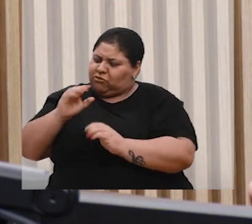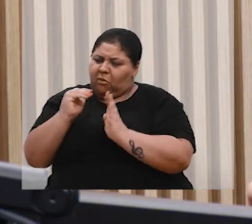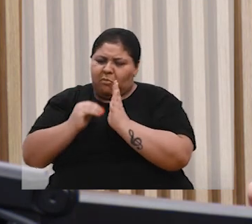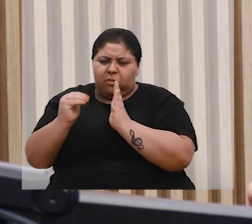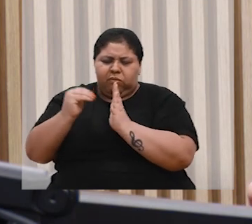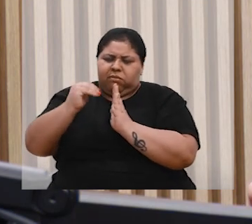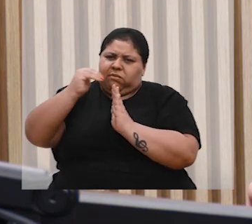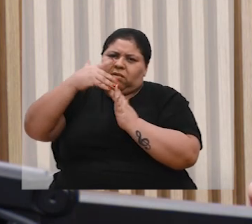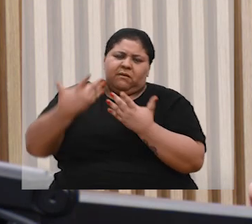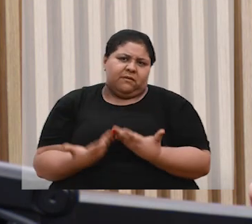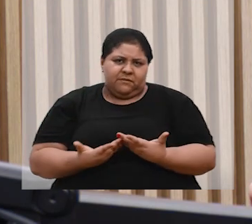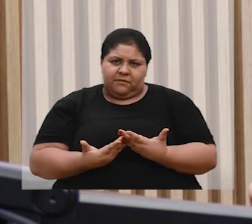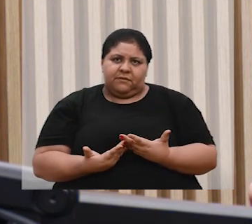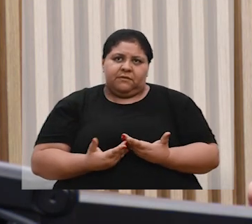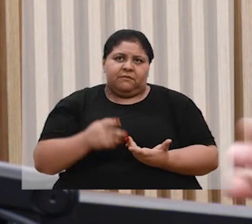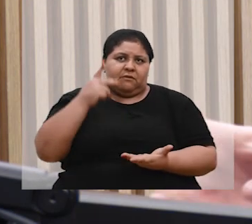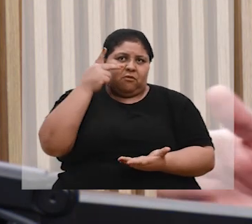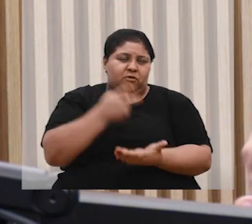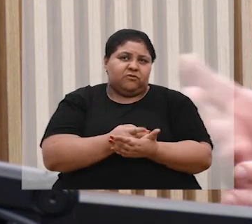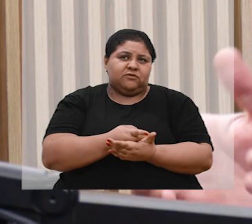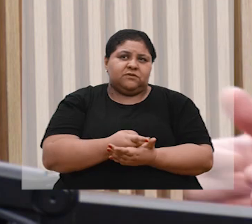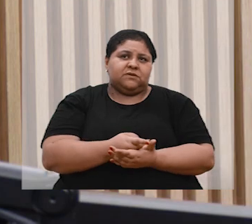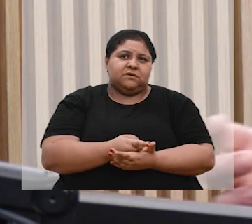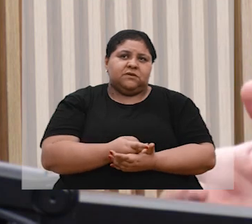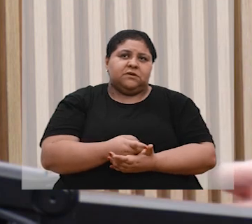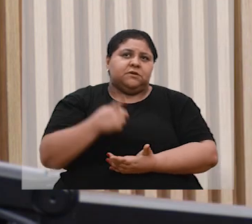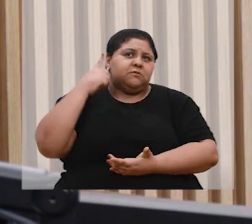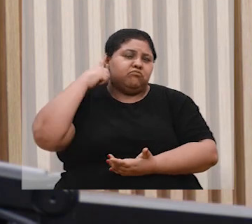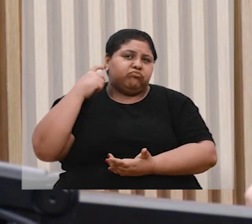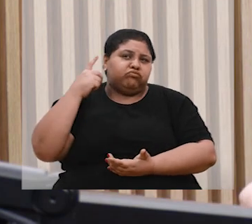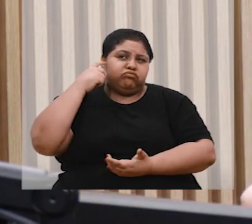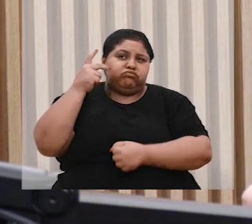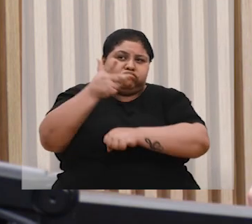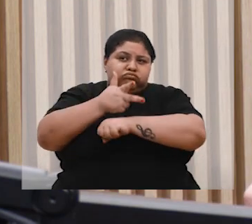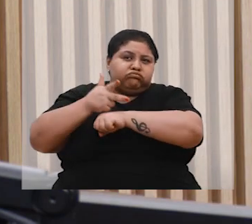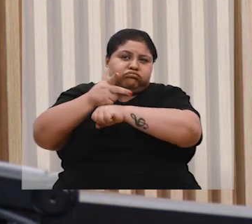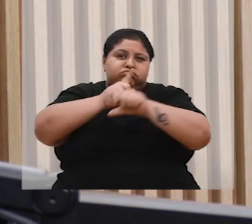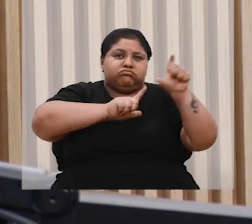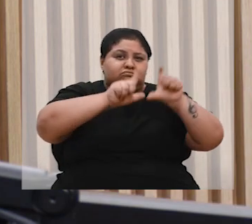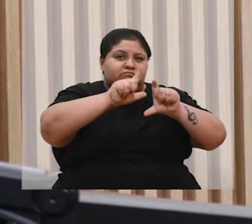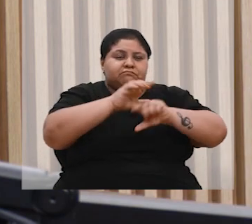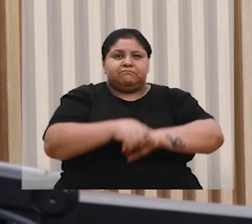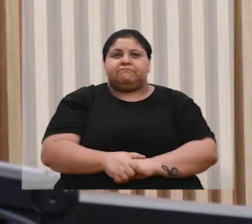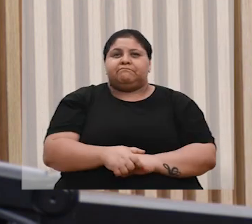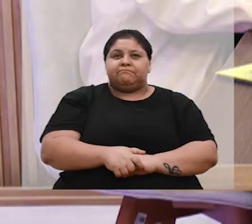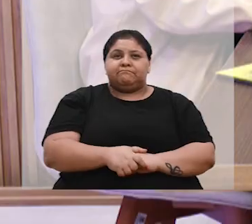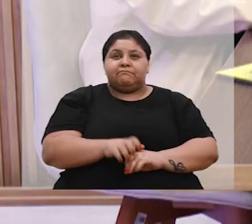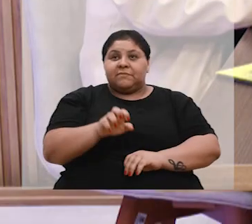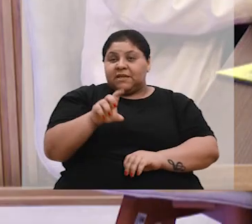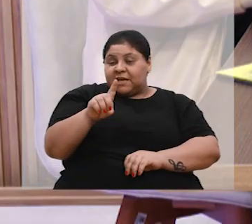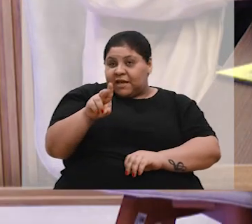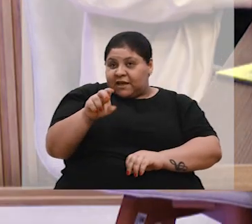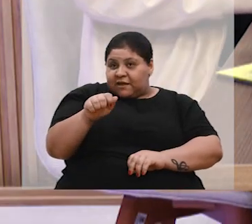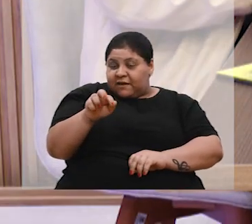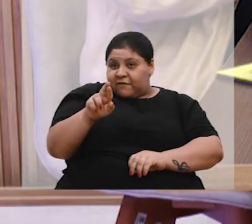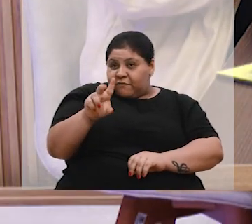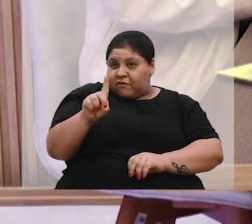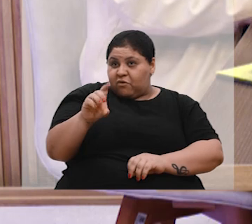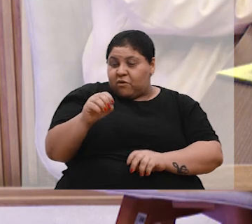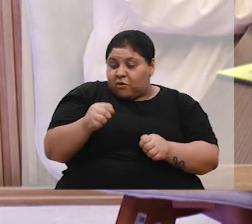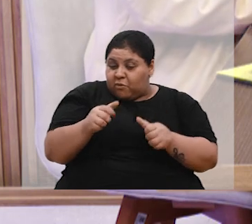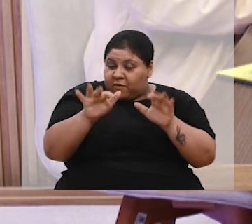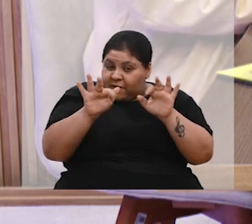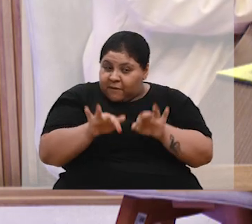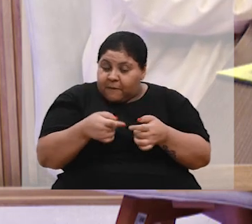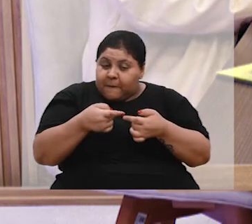vai crescer cada vez mais com a produção audiovisual, principalmente da TV, né? Eduardo, a gente está se encaminhando para o